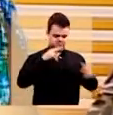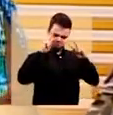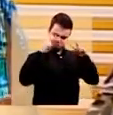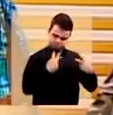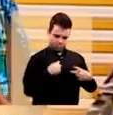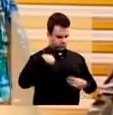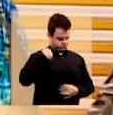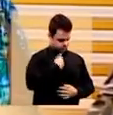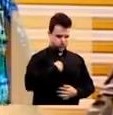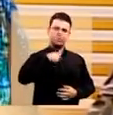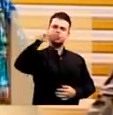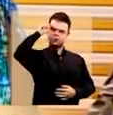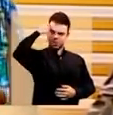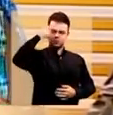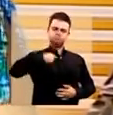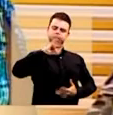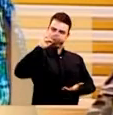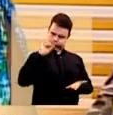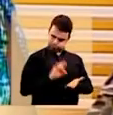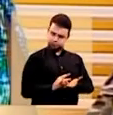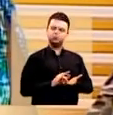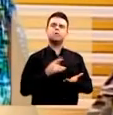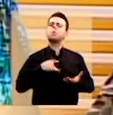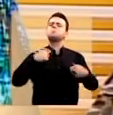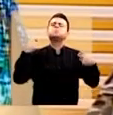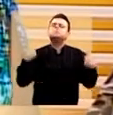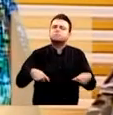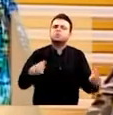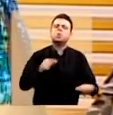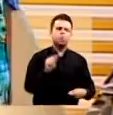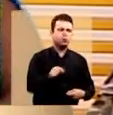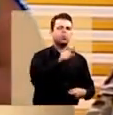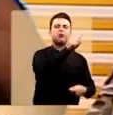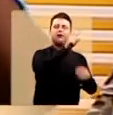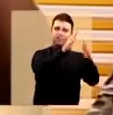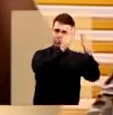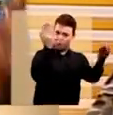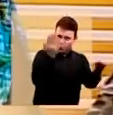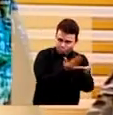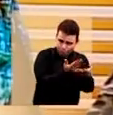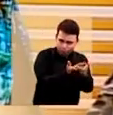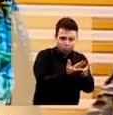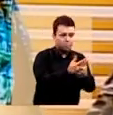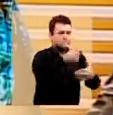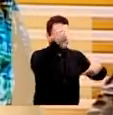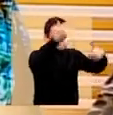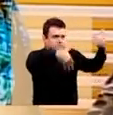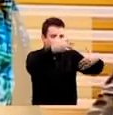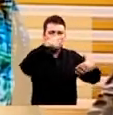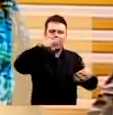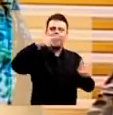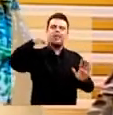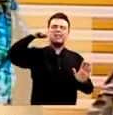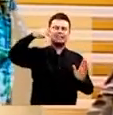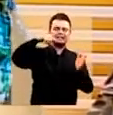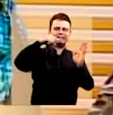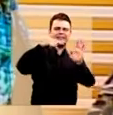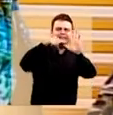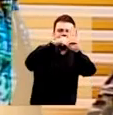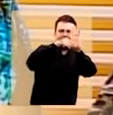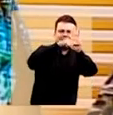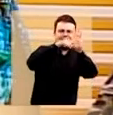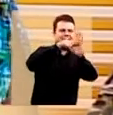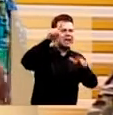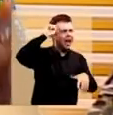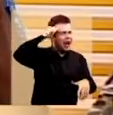se reconhecer enquanto pessoa, enquanto gente nesse espaço, é necessário desconstruir as imagens negativas de África e